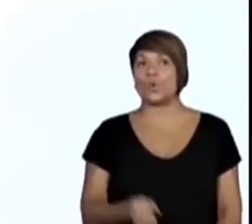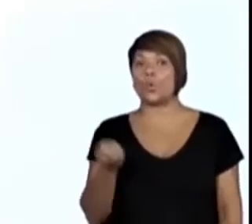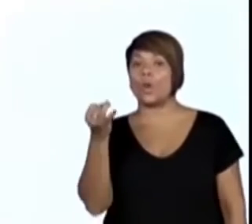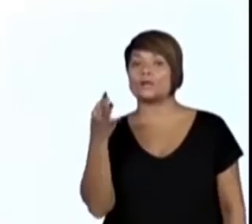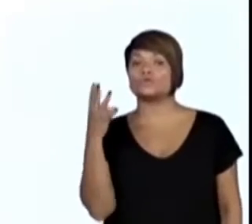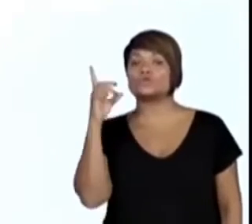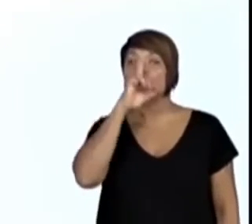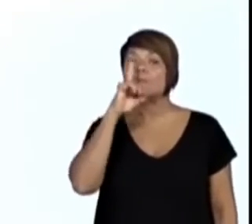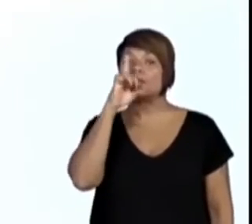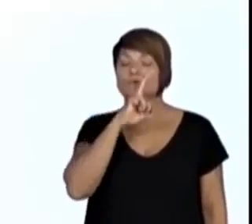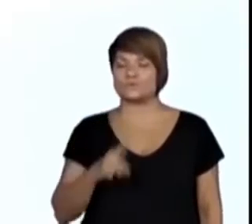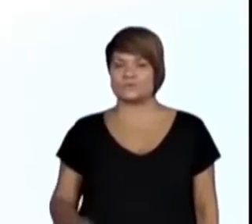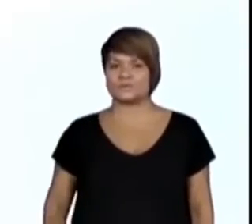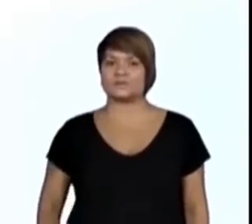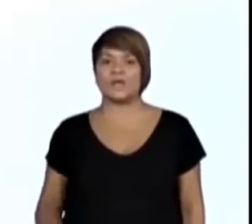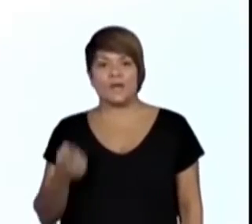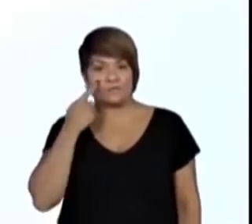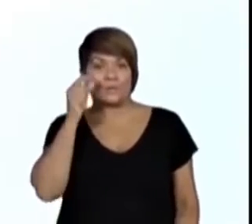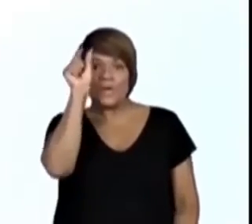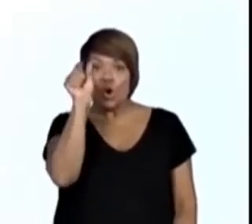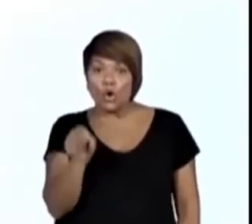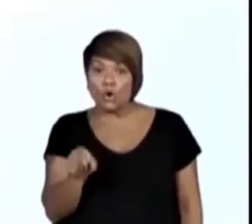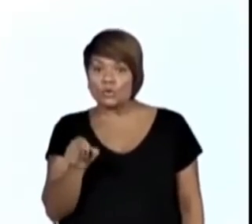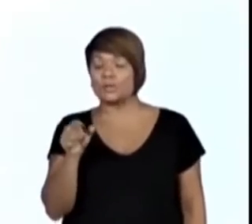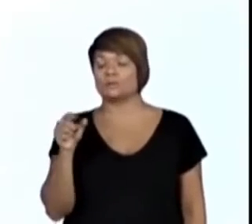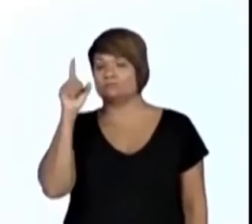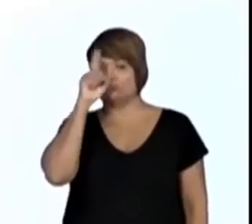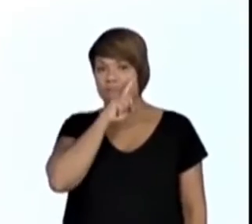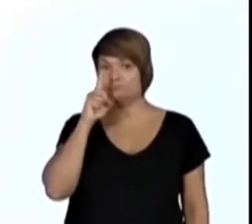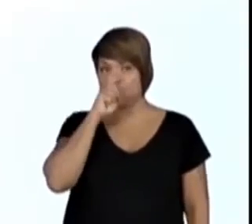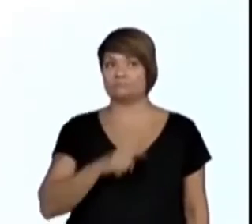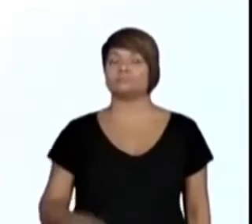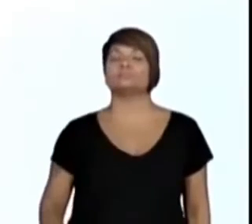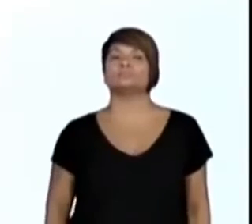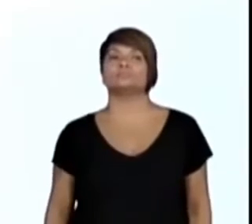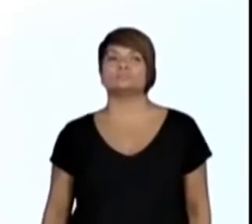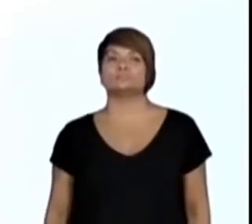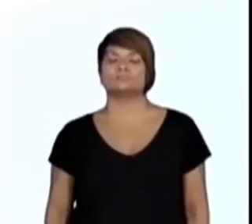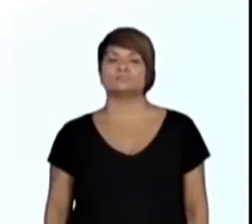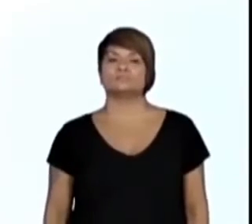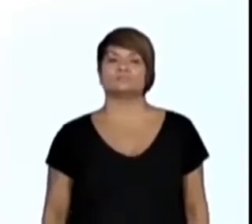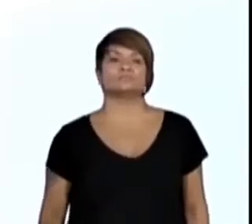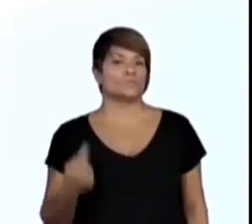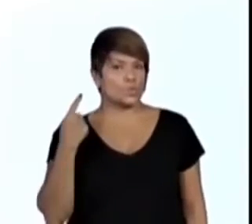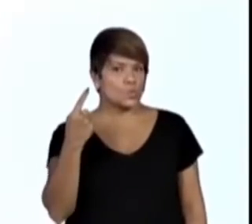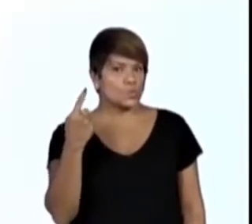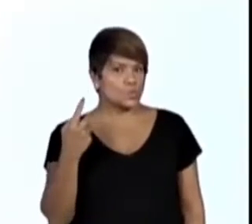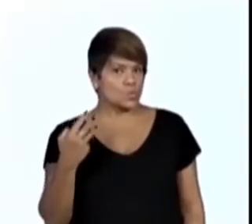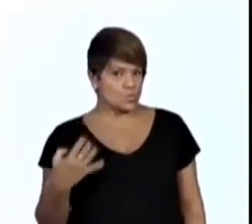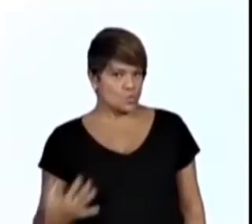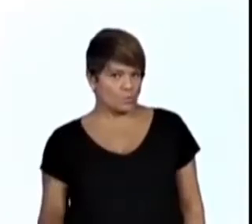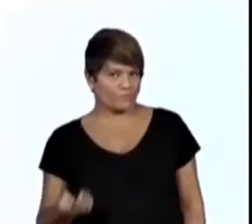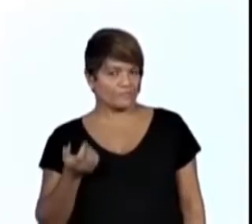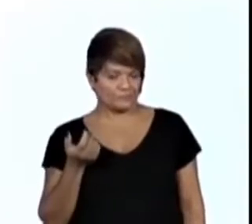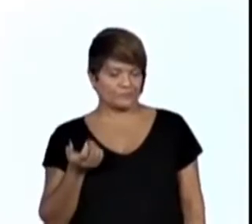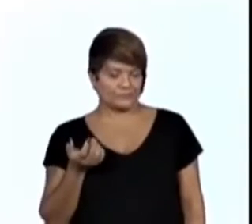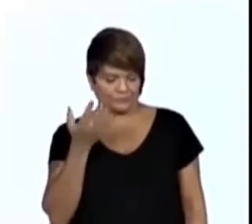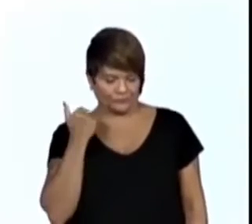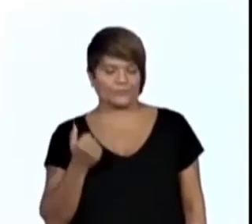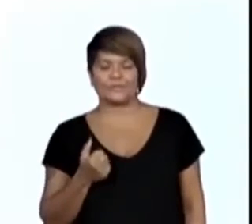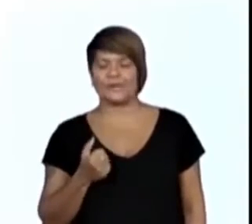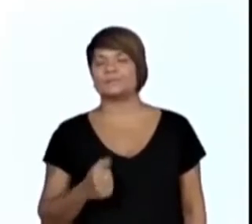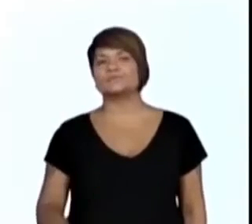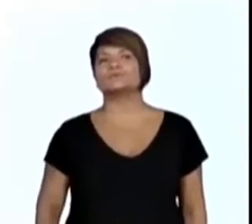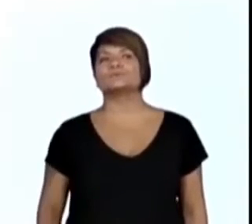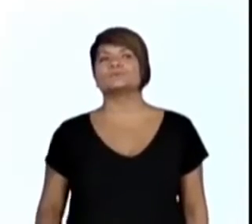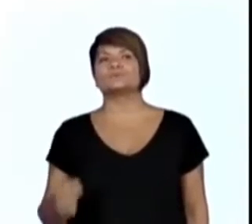Vamos aqui na coluna do domingo. Vamos contar quantos domingos a gente